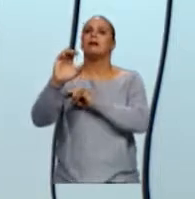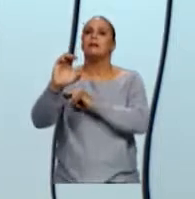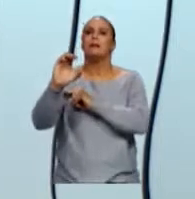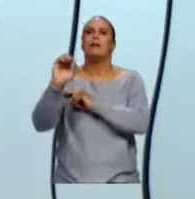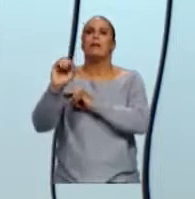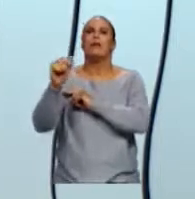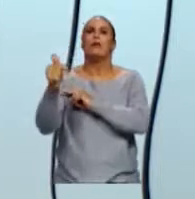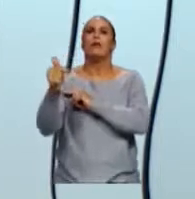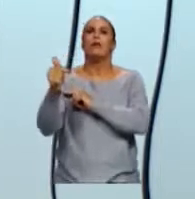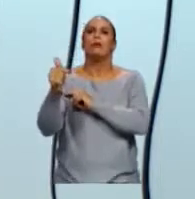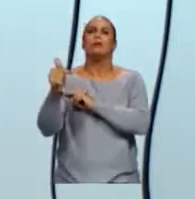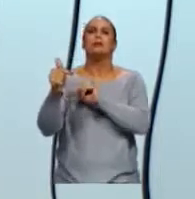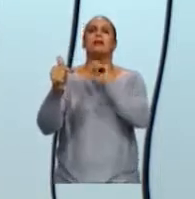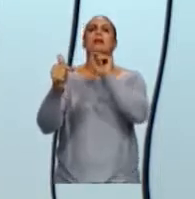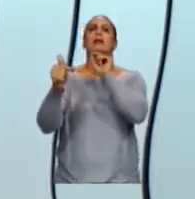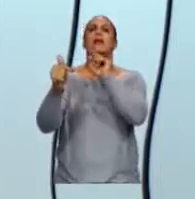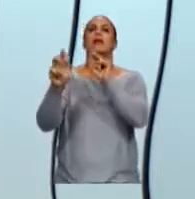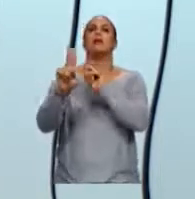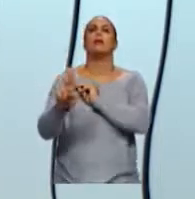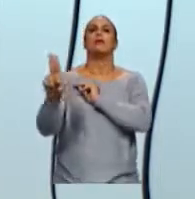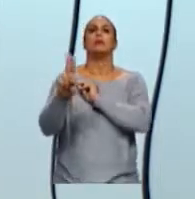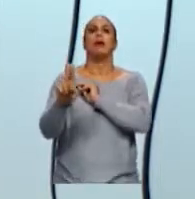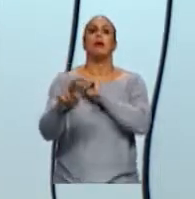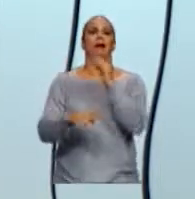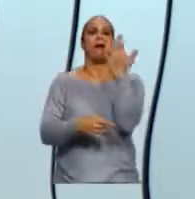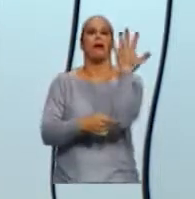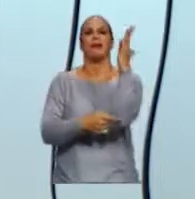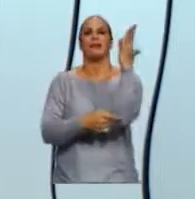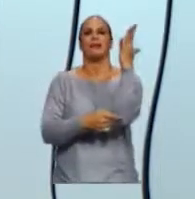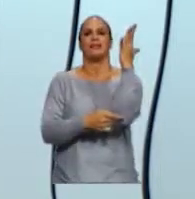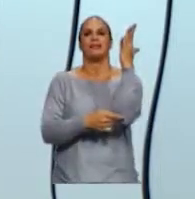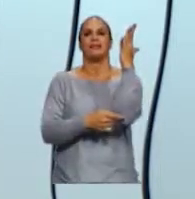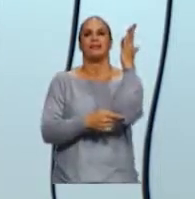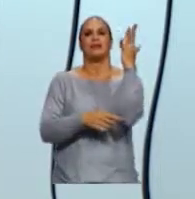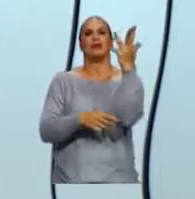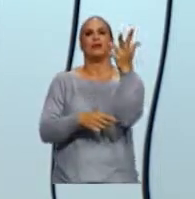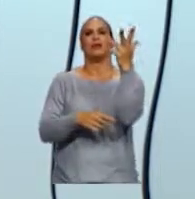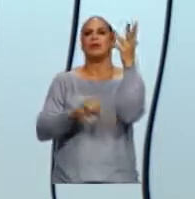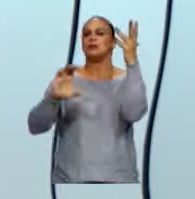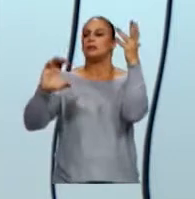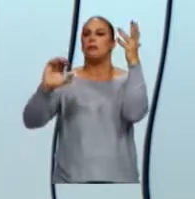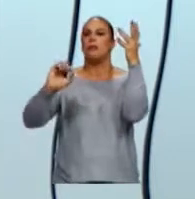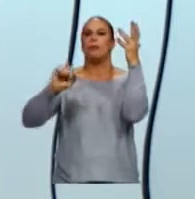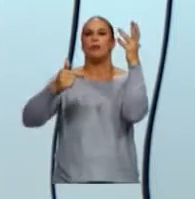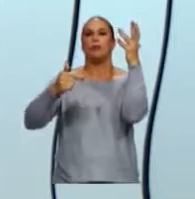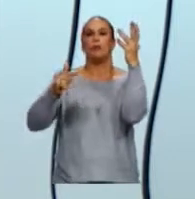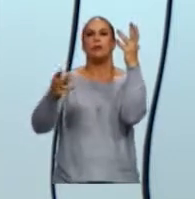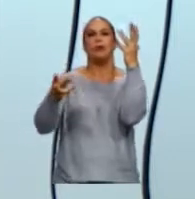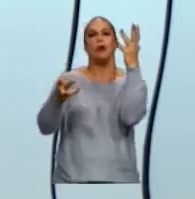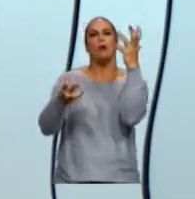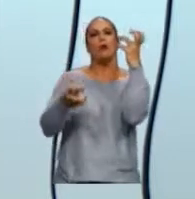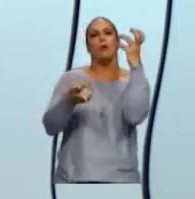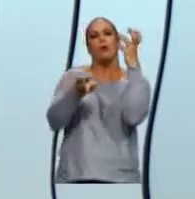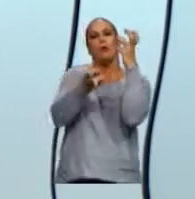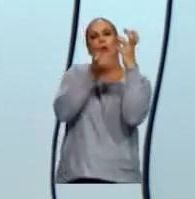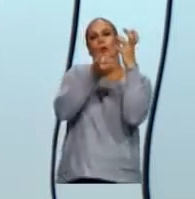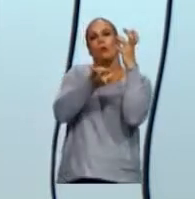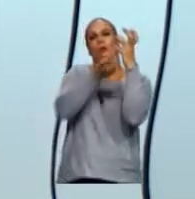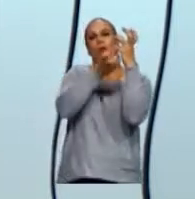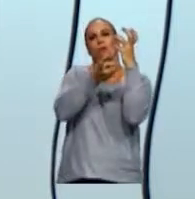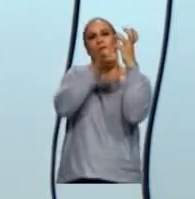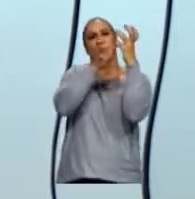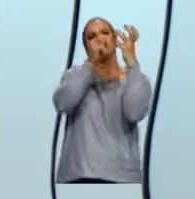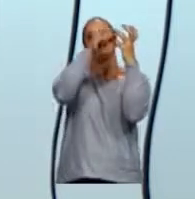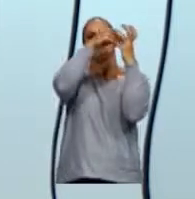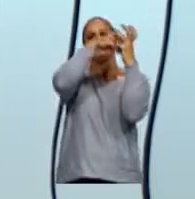clorofiladas. Então, o processo de respiração, ele começa nos orifícios das narinas, nas fossas nasais, mas